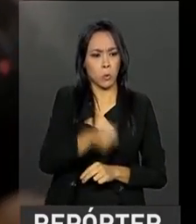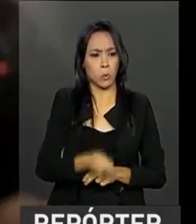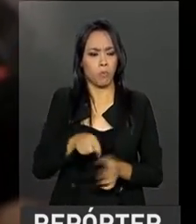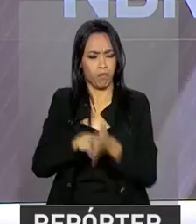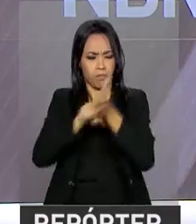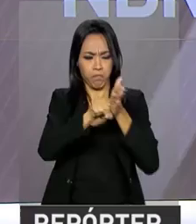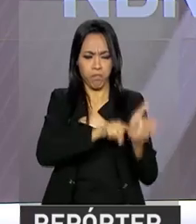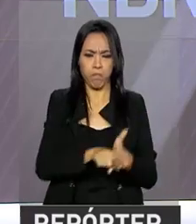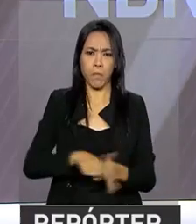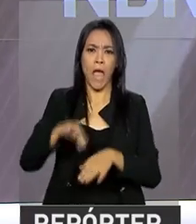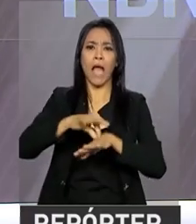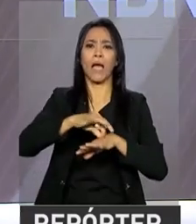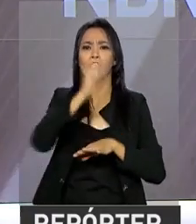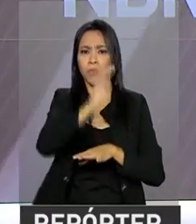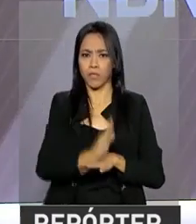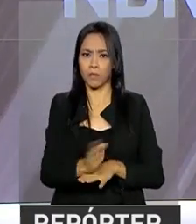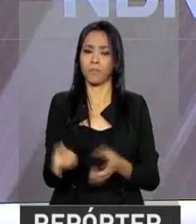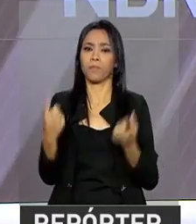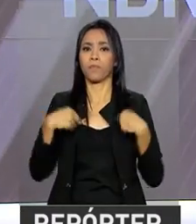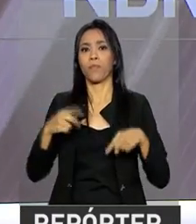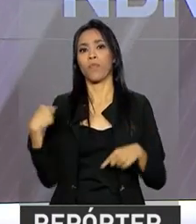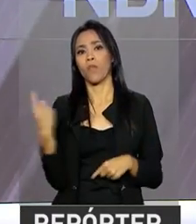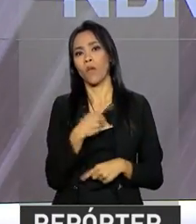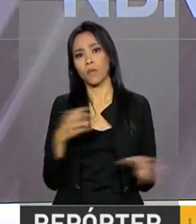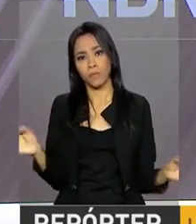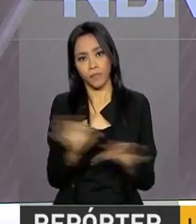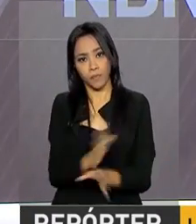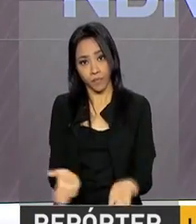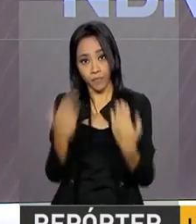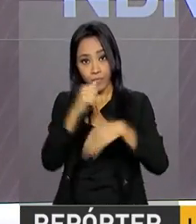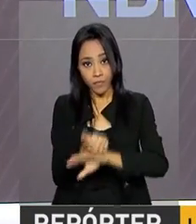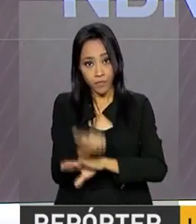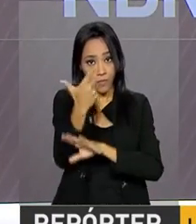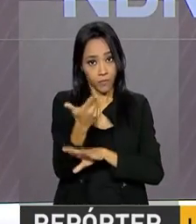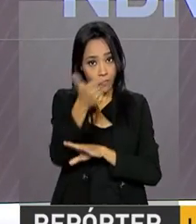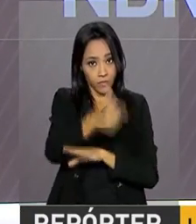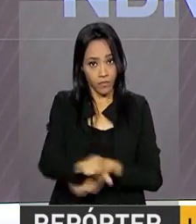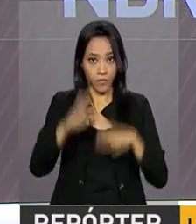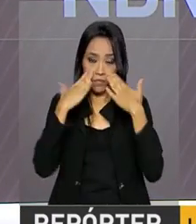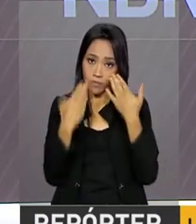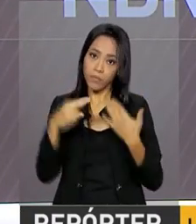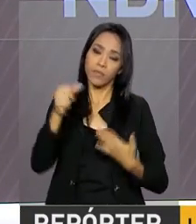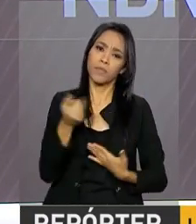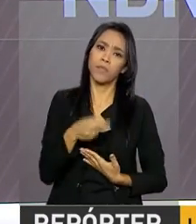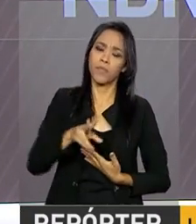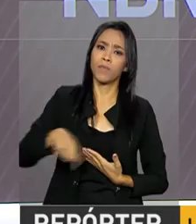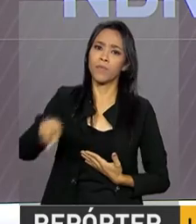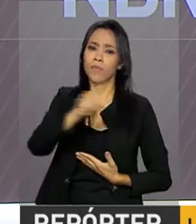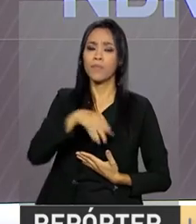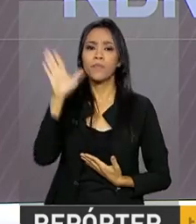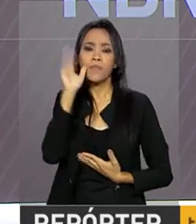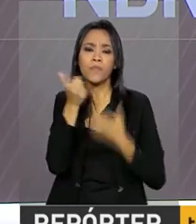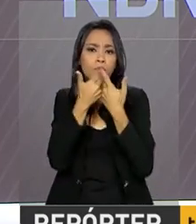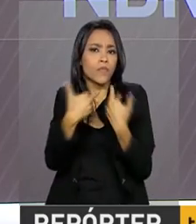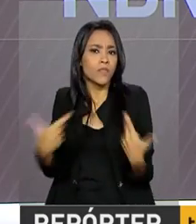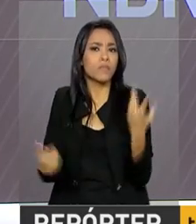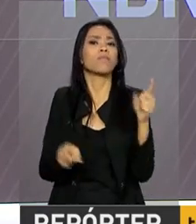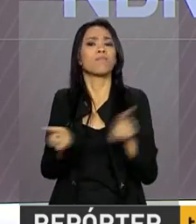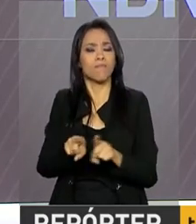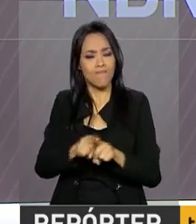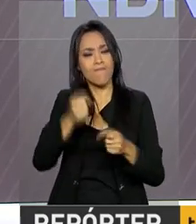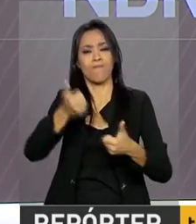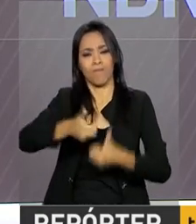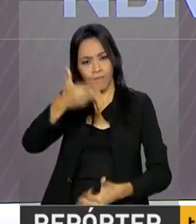brasileira nós ficamos por aqui voltamos ao meio-dia na próxima edição do repórter nbr acompanhe as novidades também